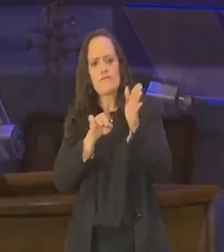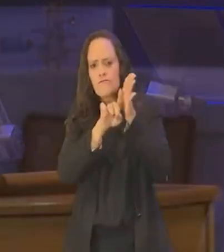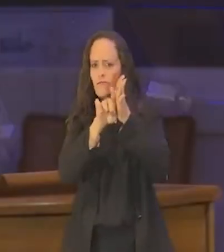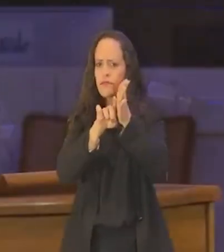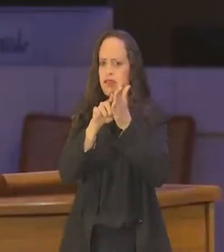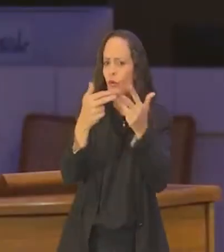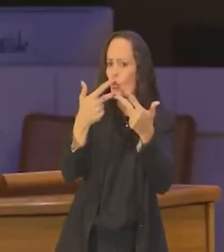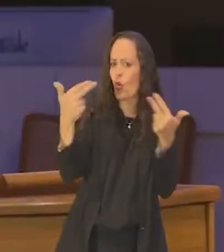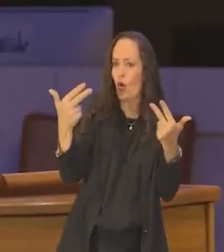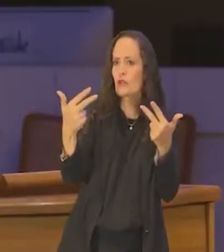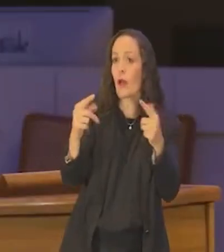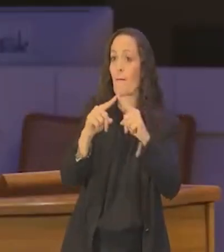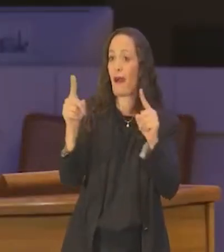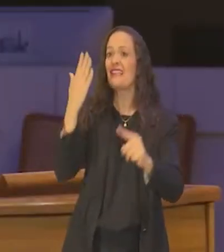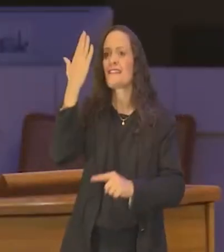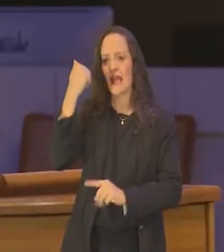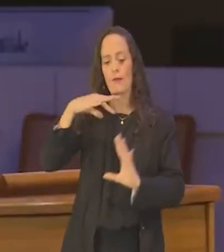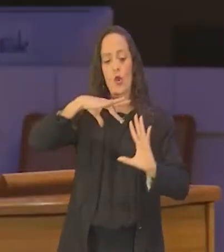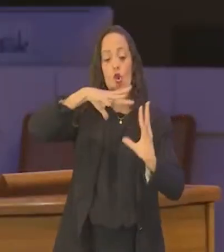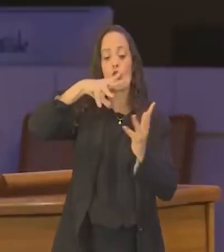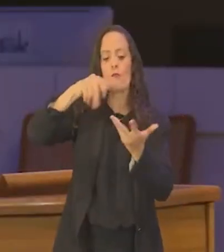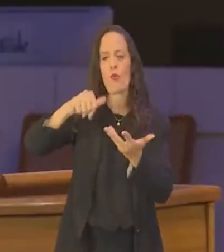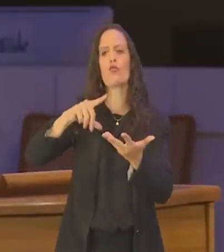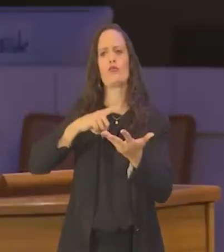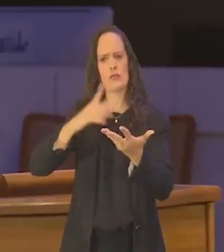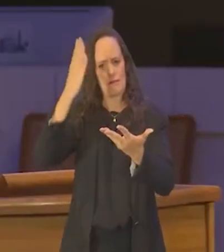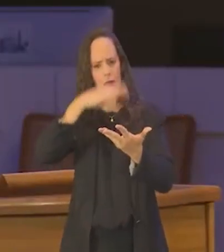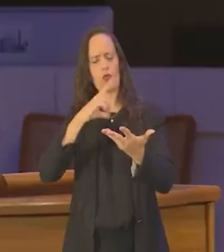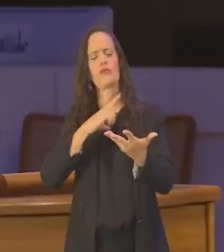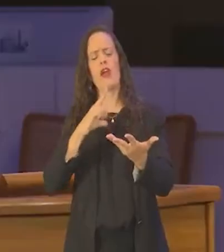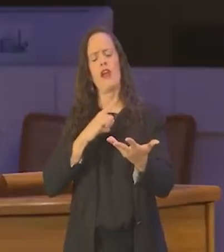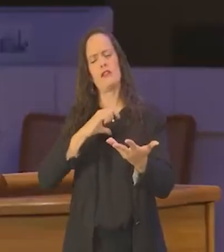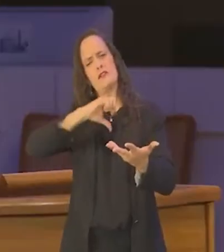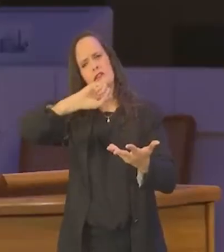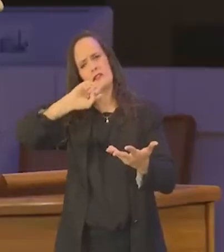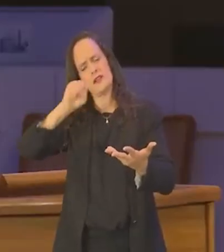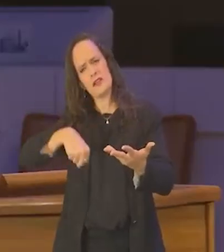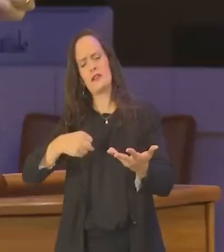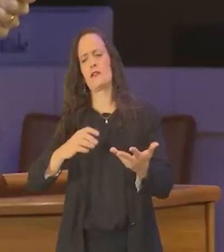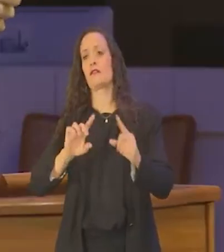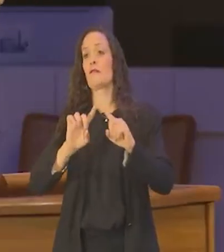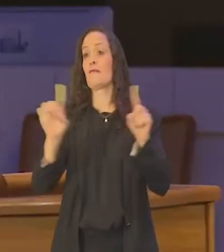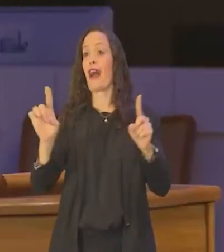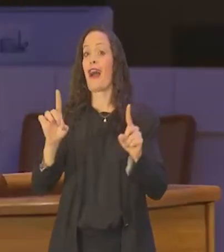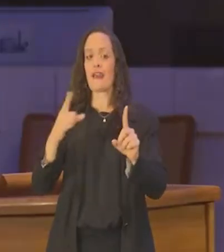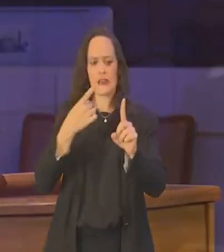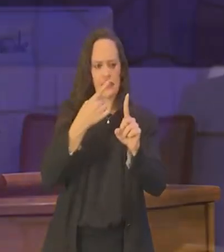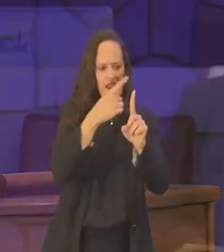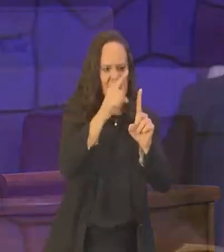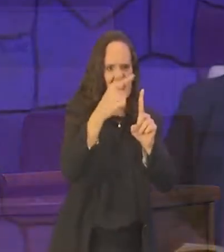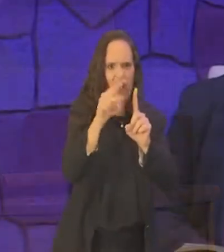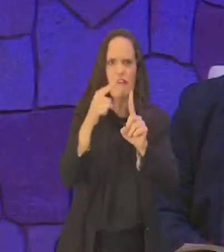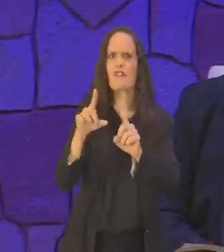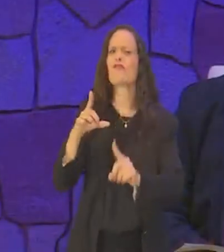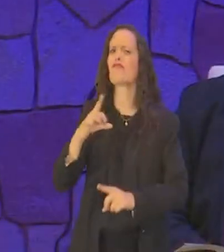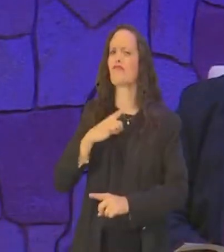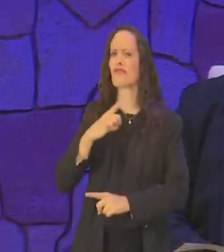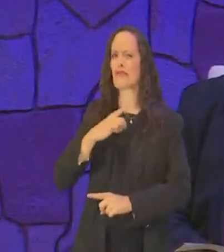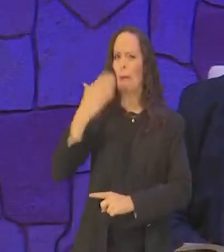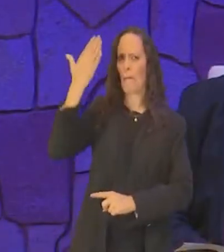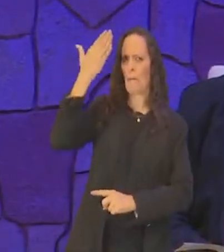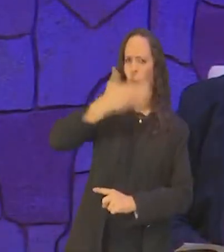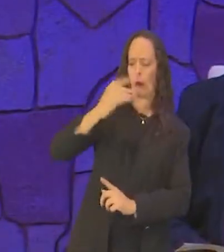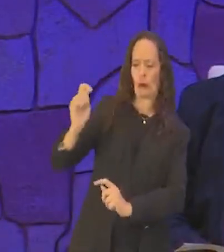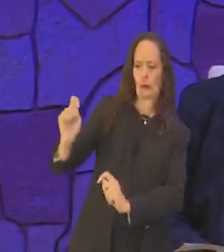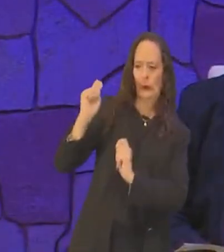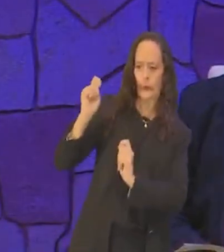mundo jaz no maligno. Então não duvide que às vezes os desafios, as provações,